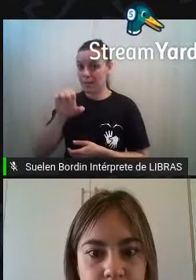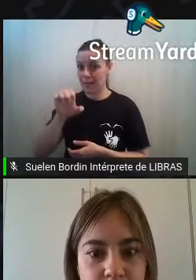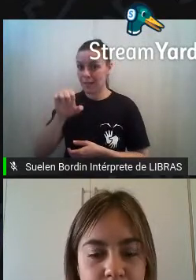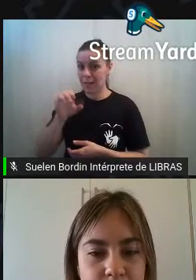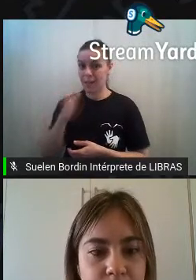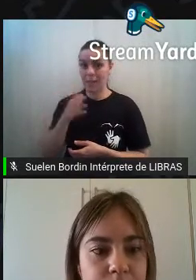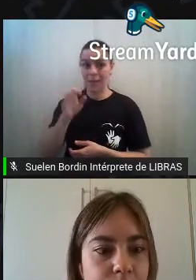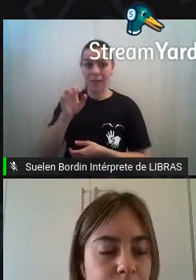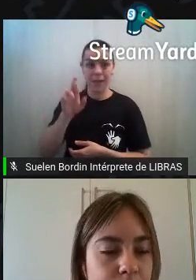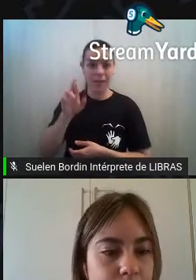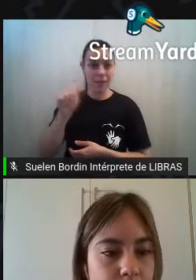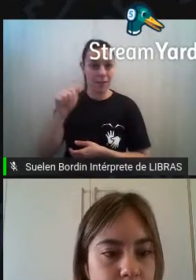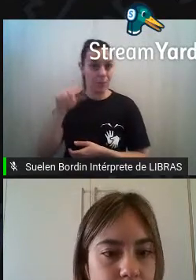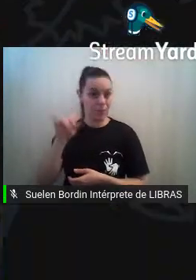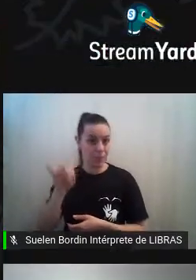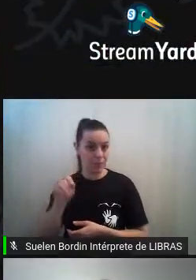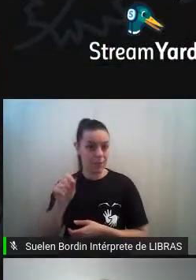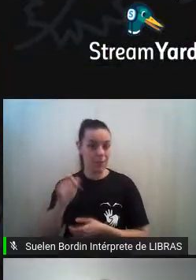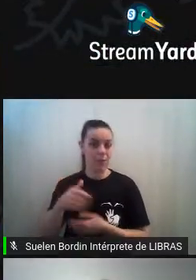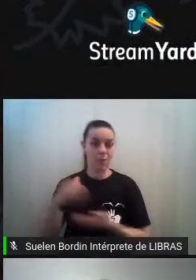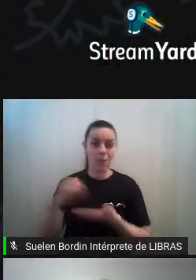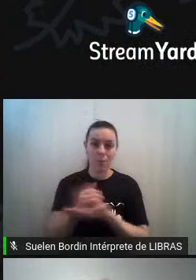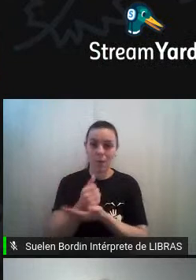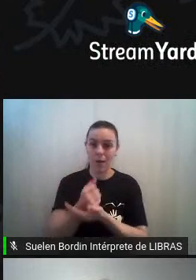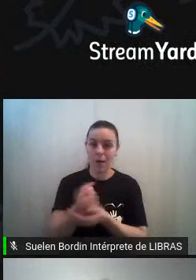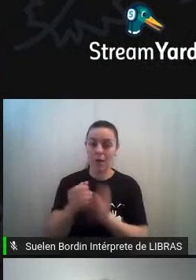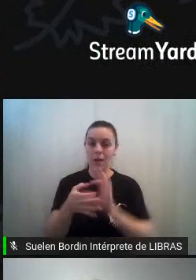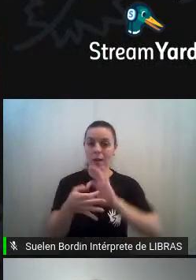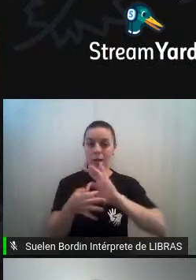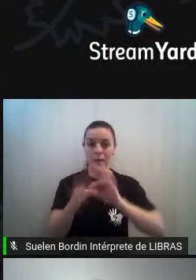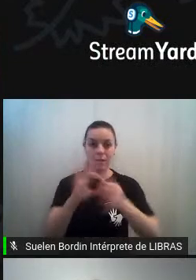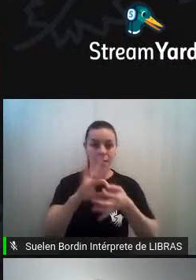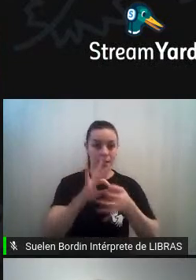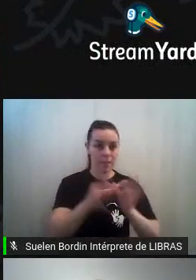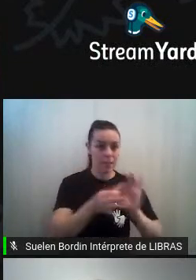medalhista da Olimpíada de Matemática dos Institutos Federais do ano passado,